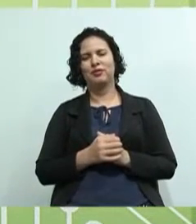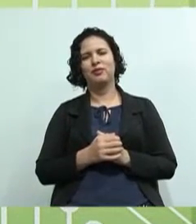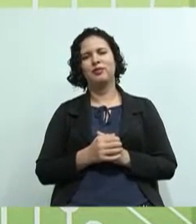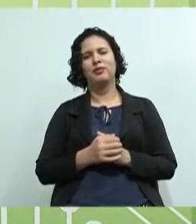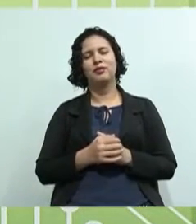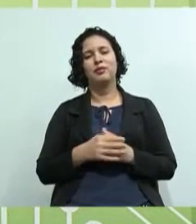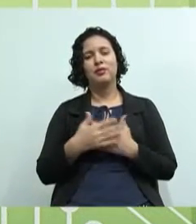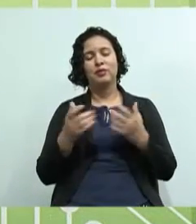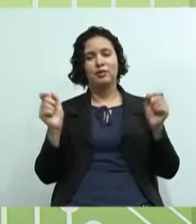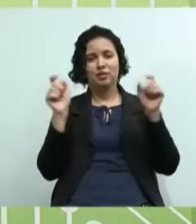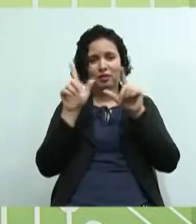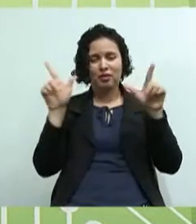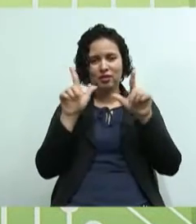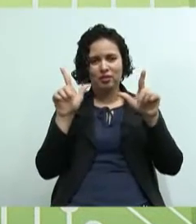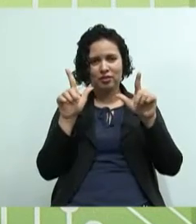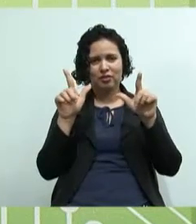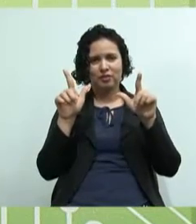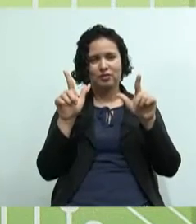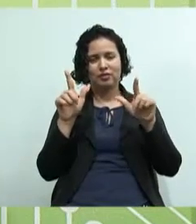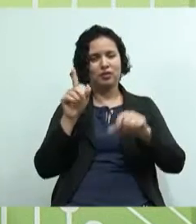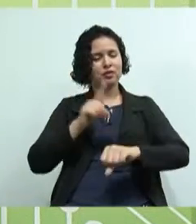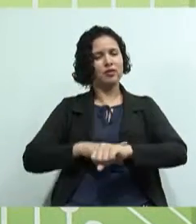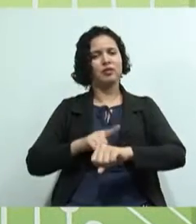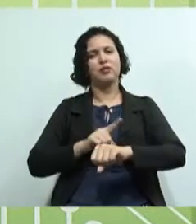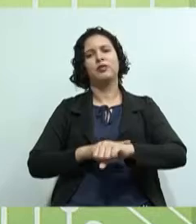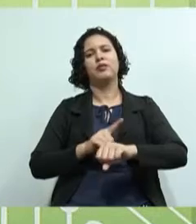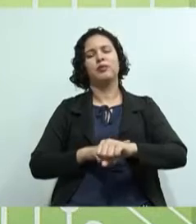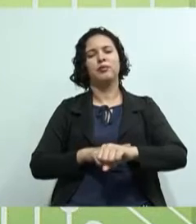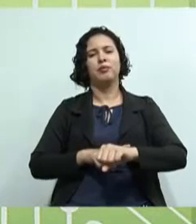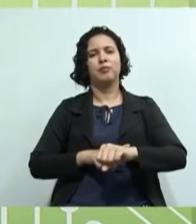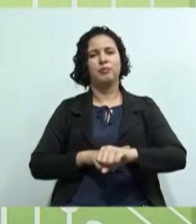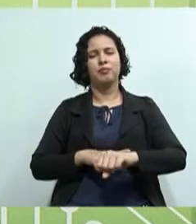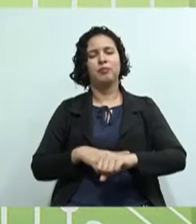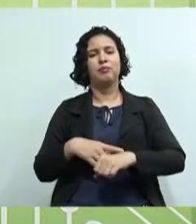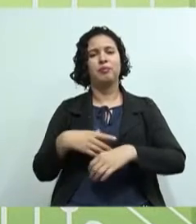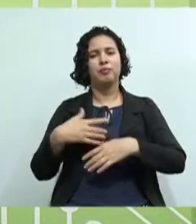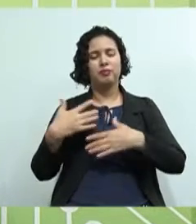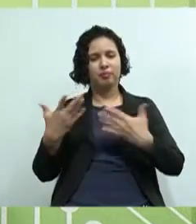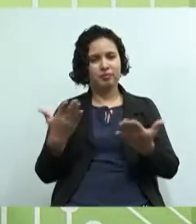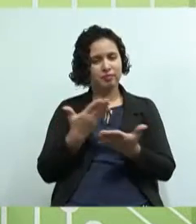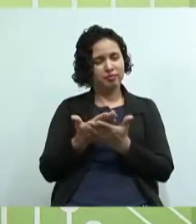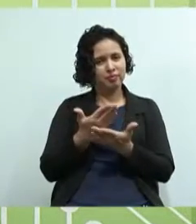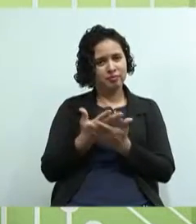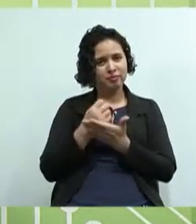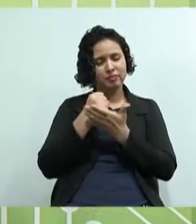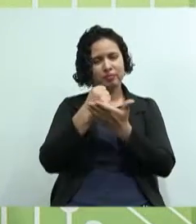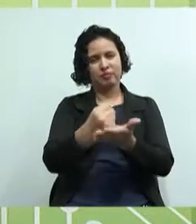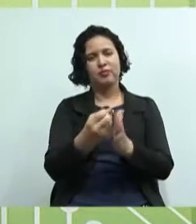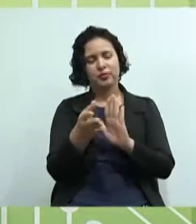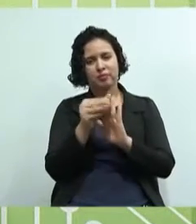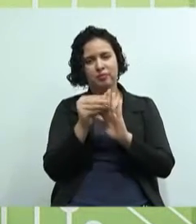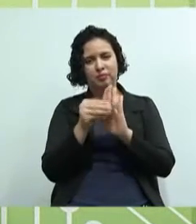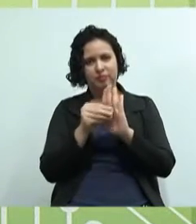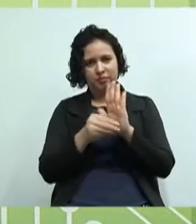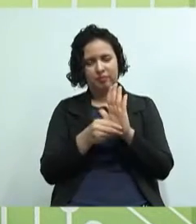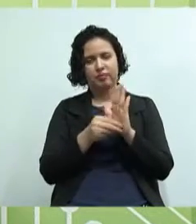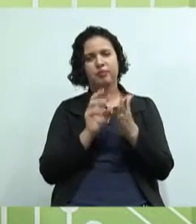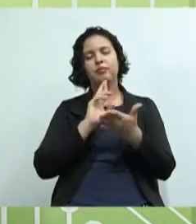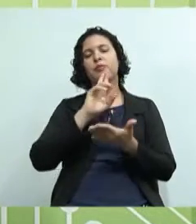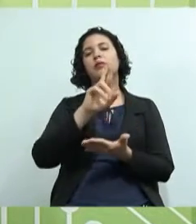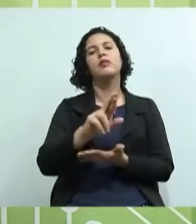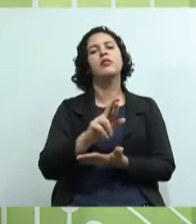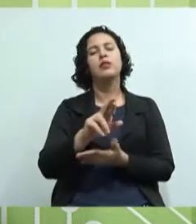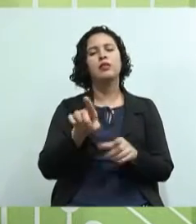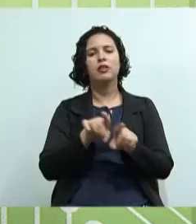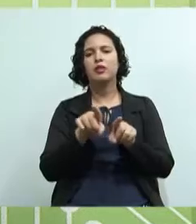né? Então, acorda, menino, né? Olha a hora, estamos aqui, na verdade, para essa aula que está te trazendo muito conteúdo, muito resultado, e é